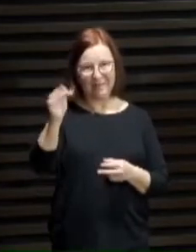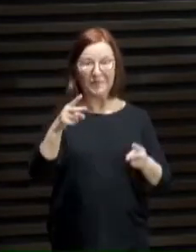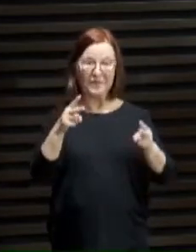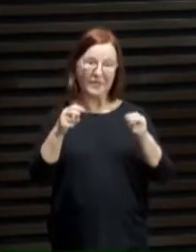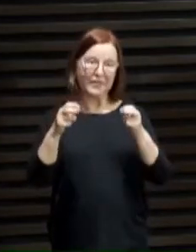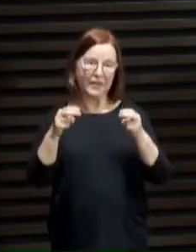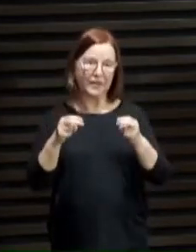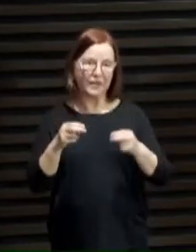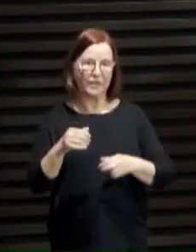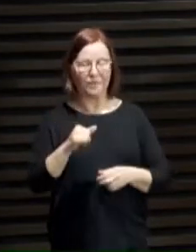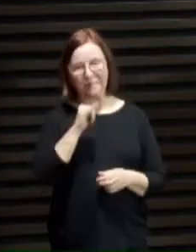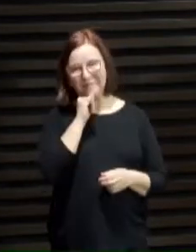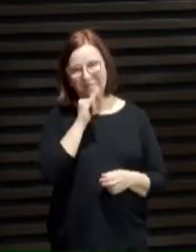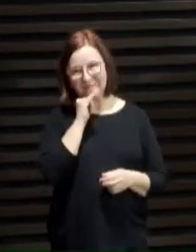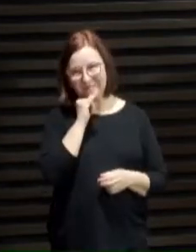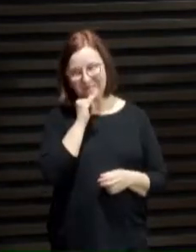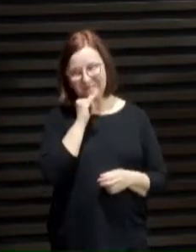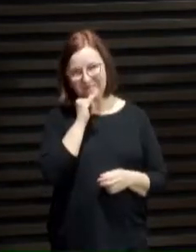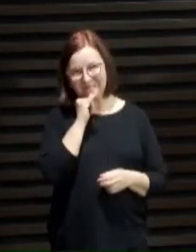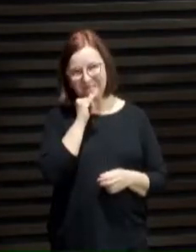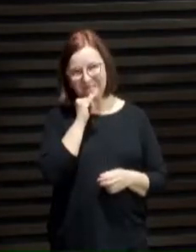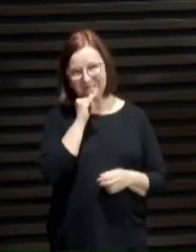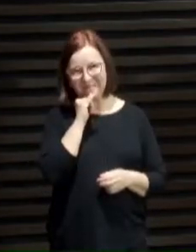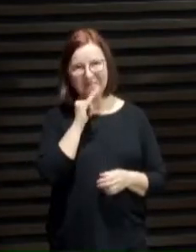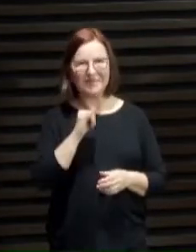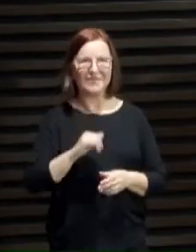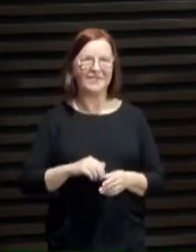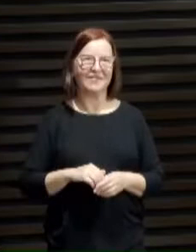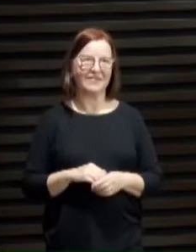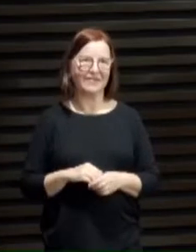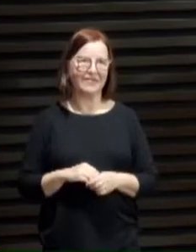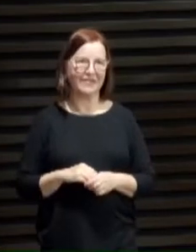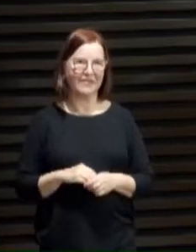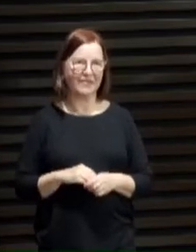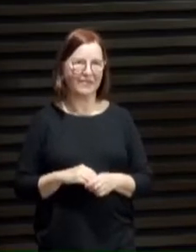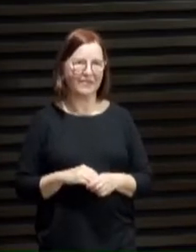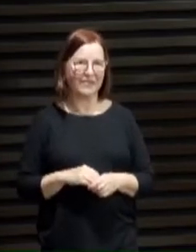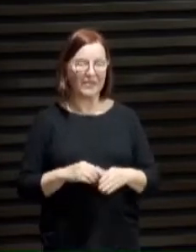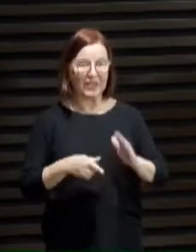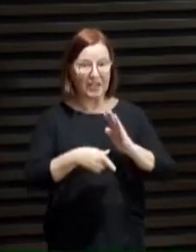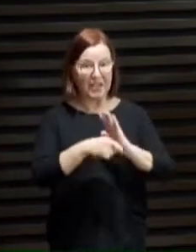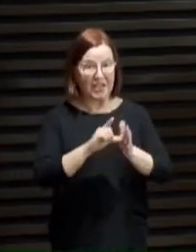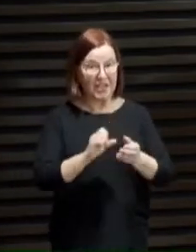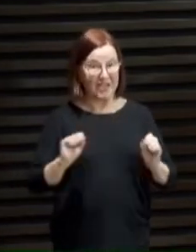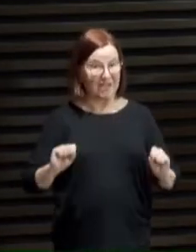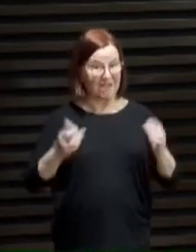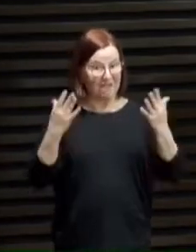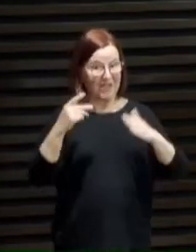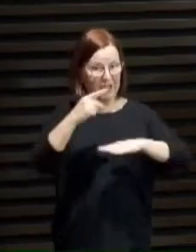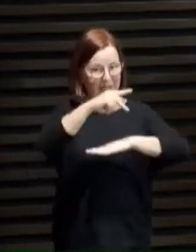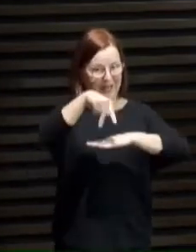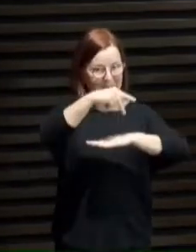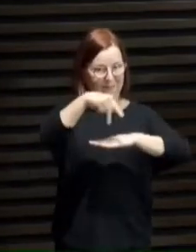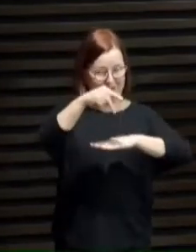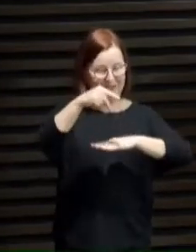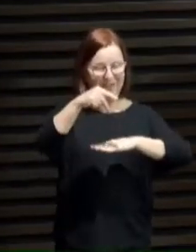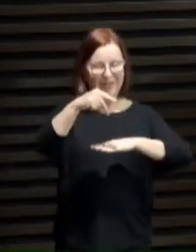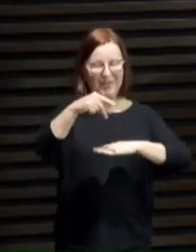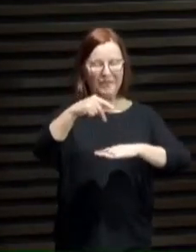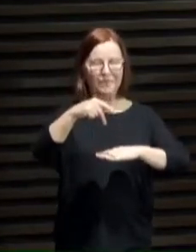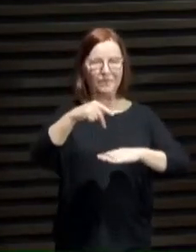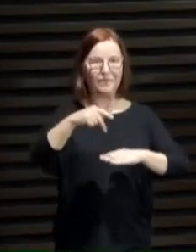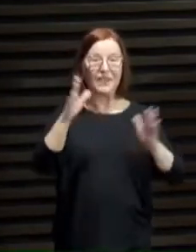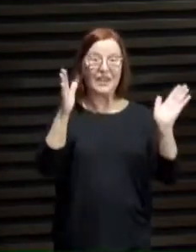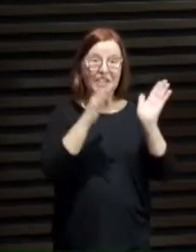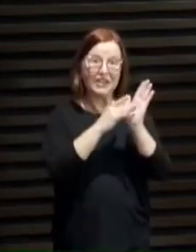Observe, por exemplo, que antes da festa da Páscoa, como diz o versículo 1,